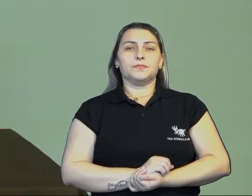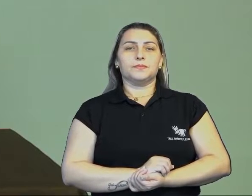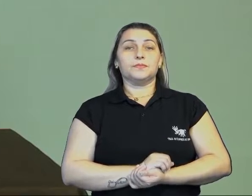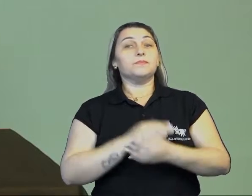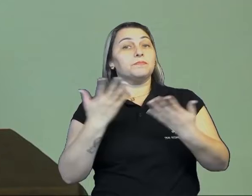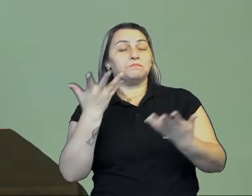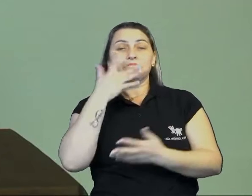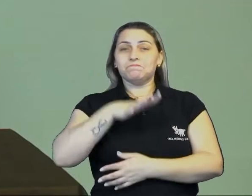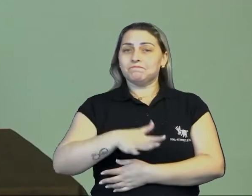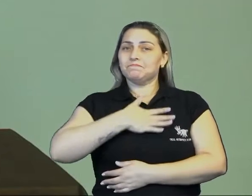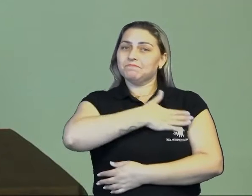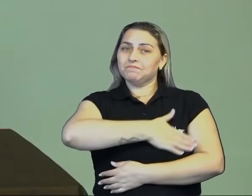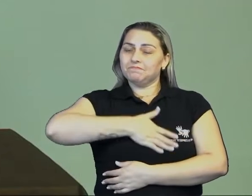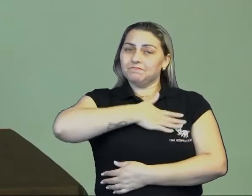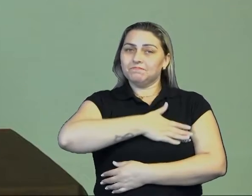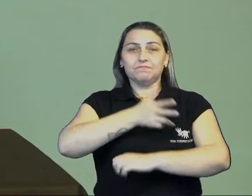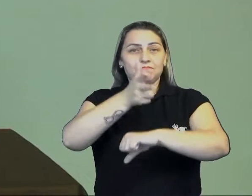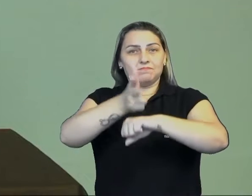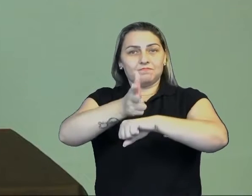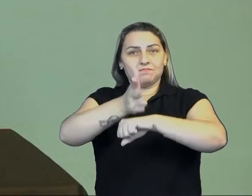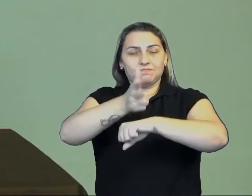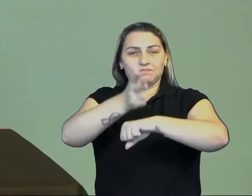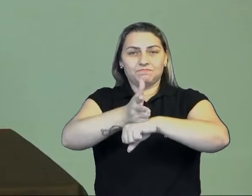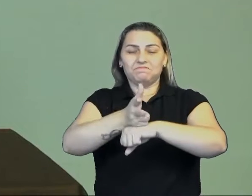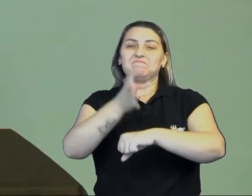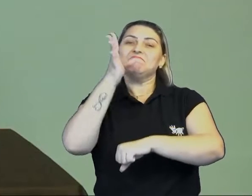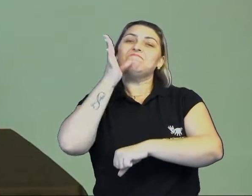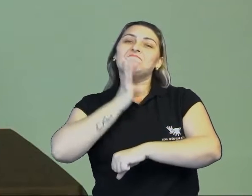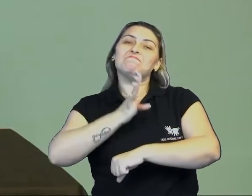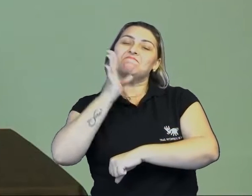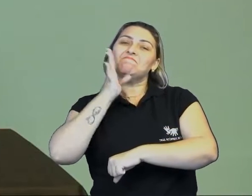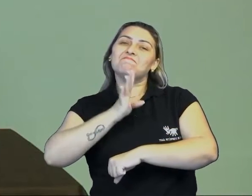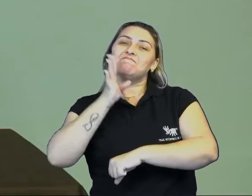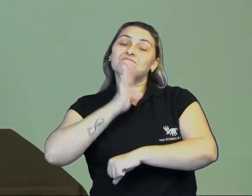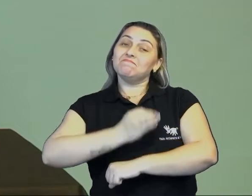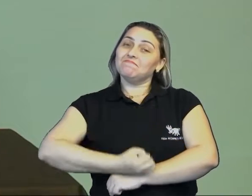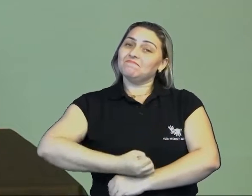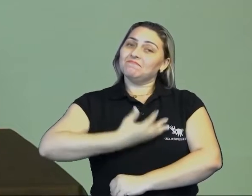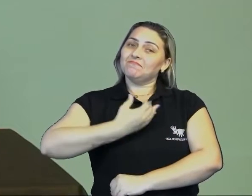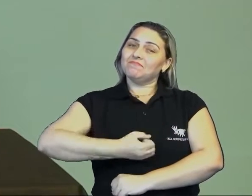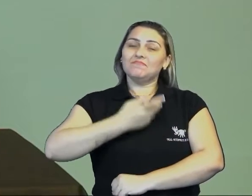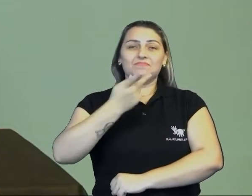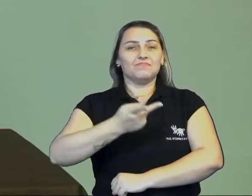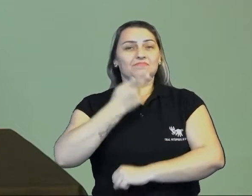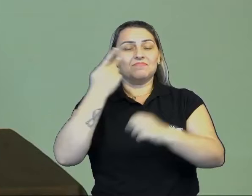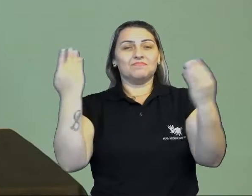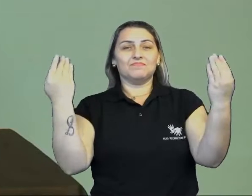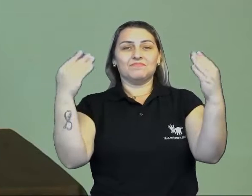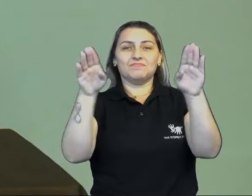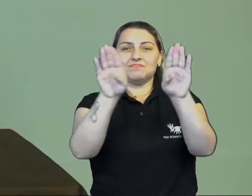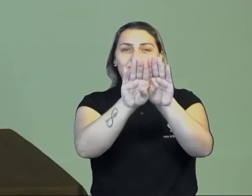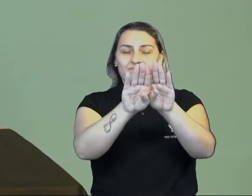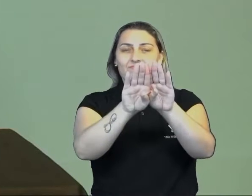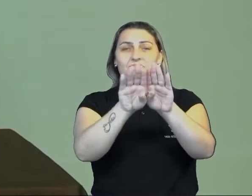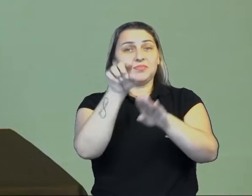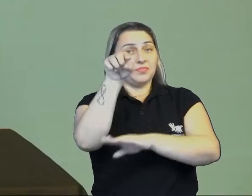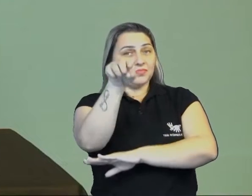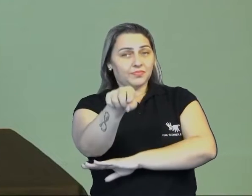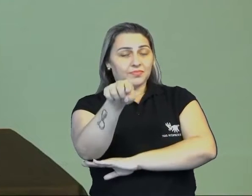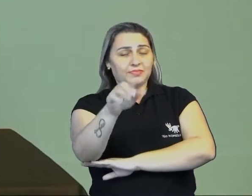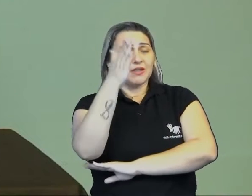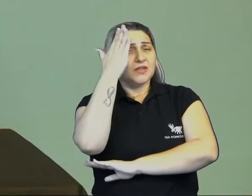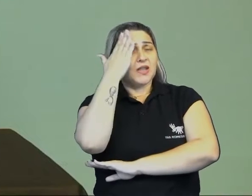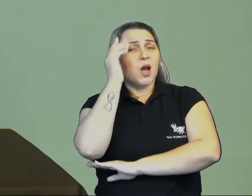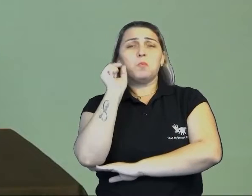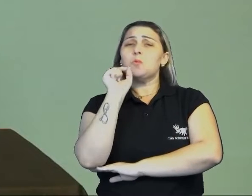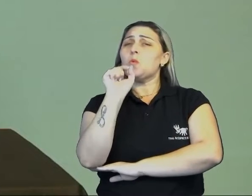E aí, crianças, gostaram do vídeo? Bem interessante, né? Um poema que fala sobre a porta. E você